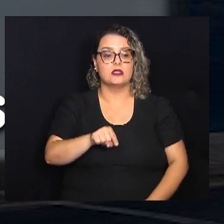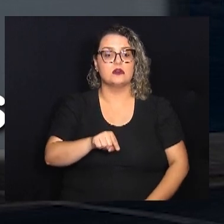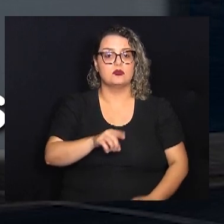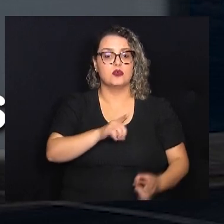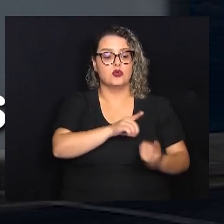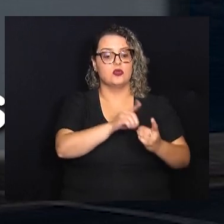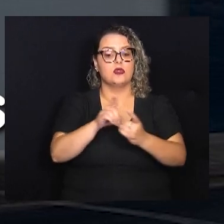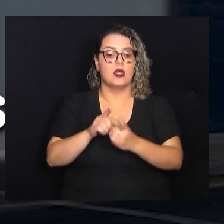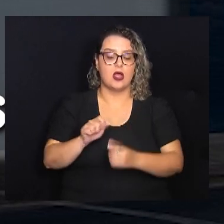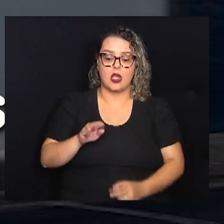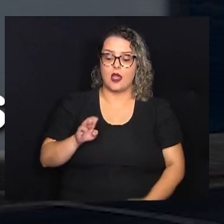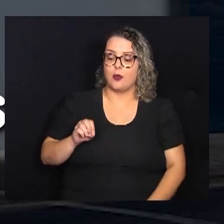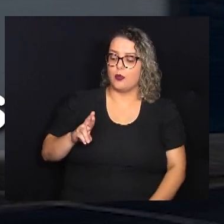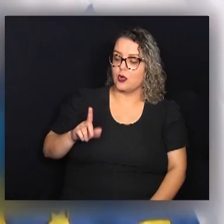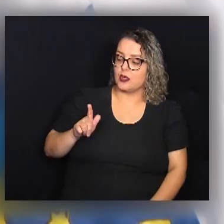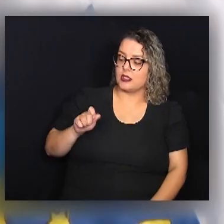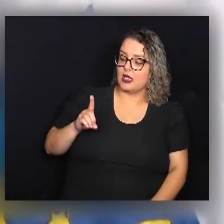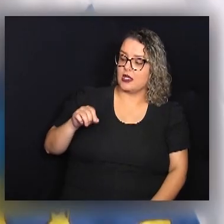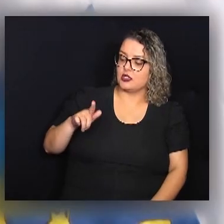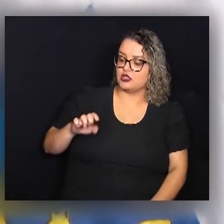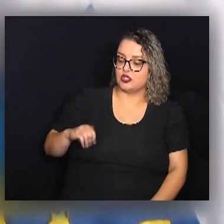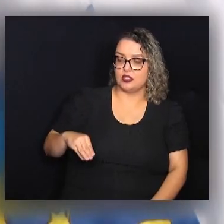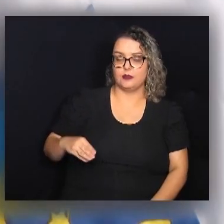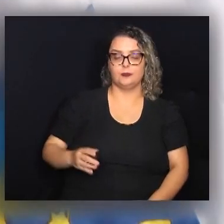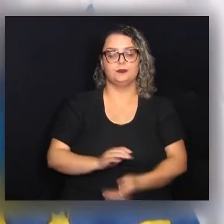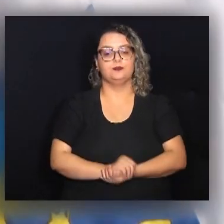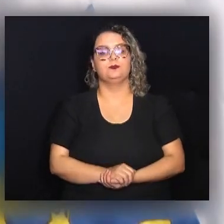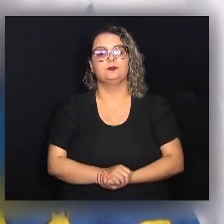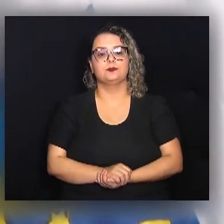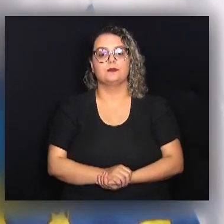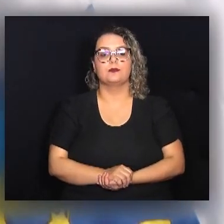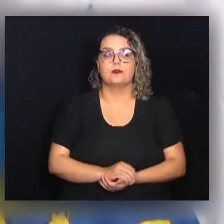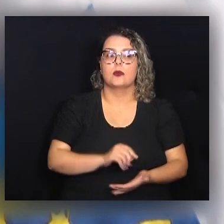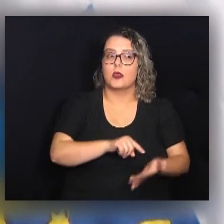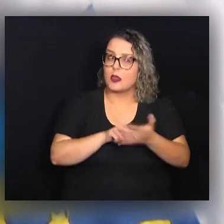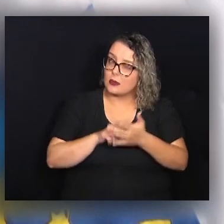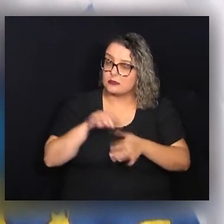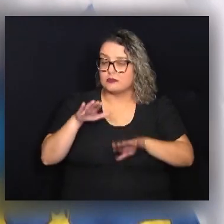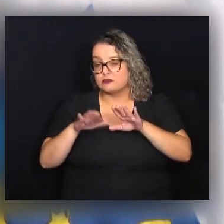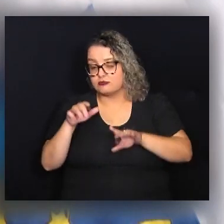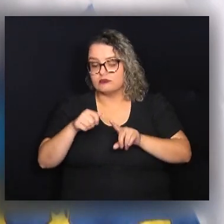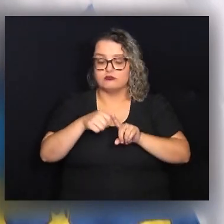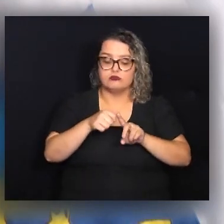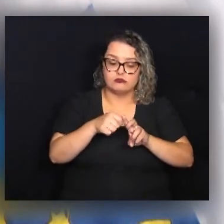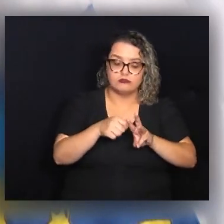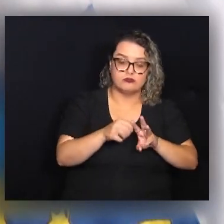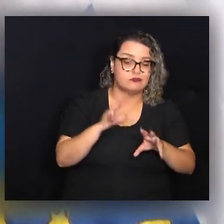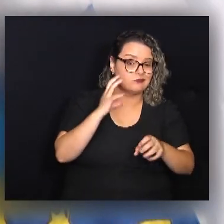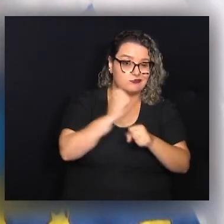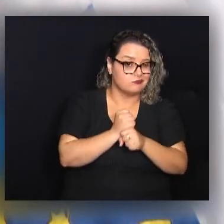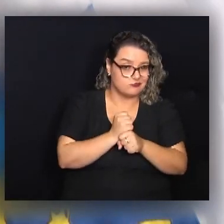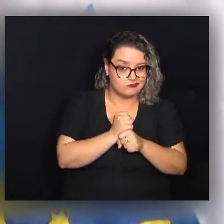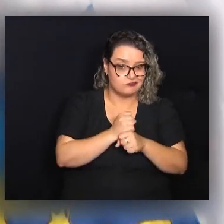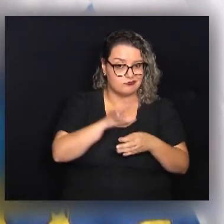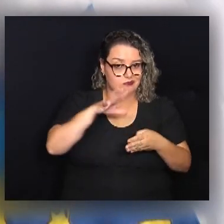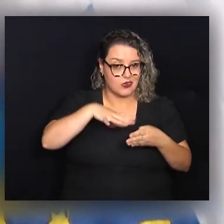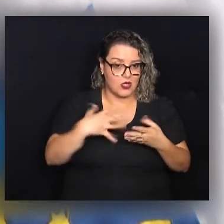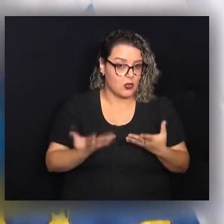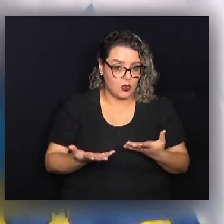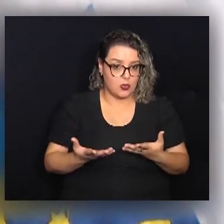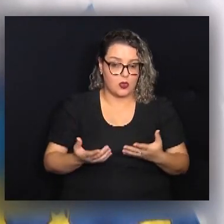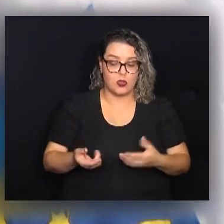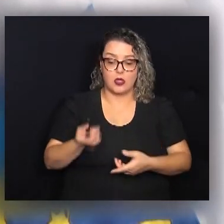que gerencia o trânsito de Campinas, Marta Pires Barbosa. Segundo a diretora administrativa e financeira da